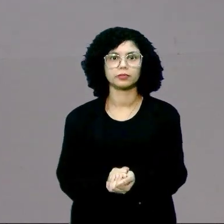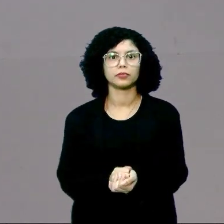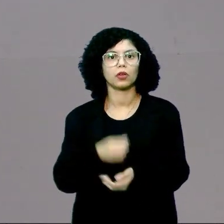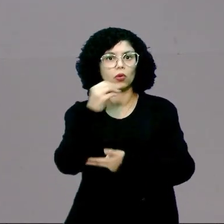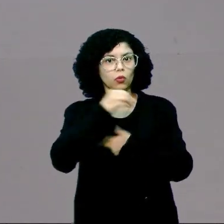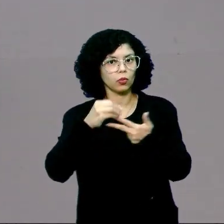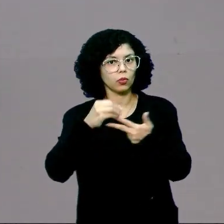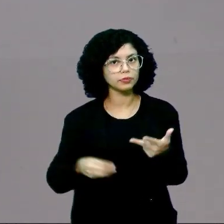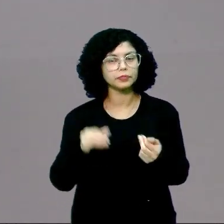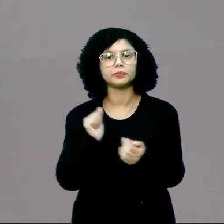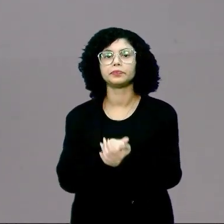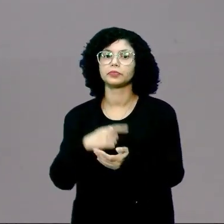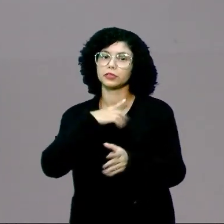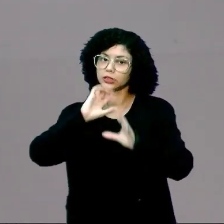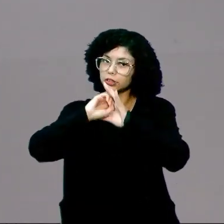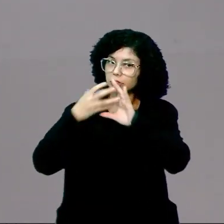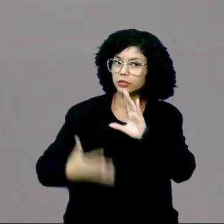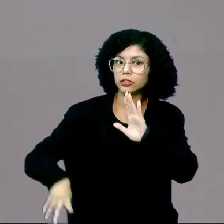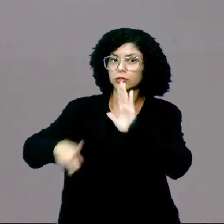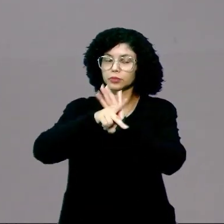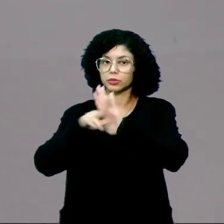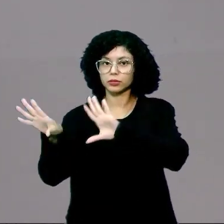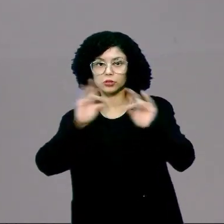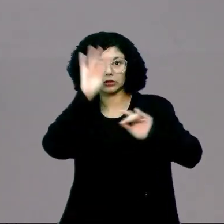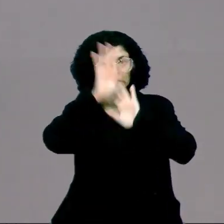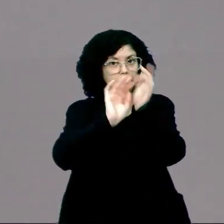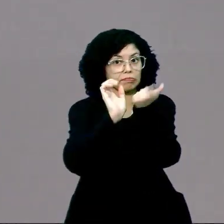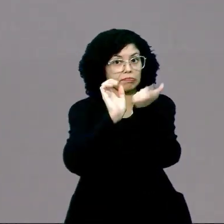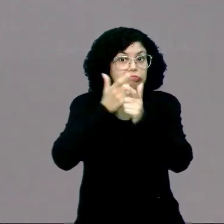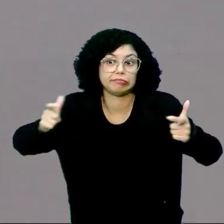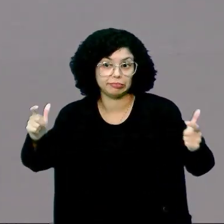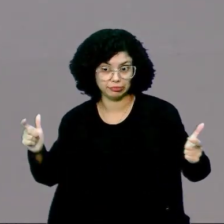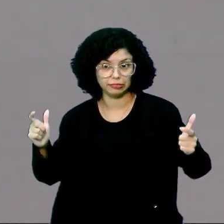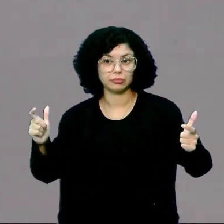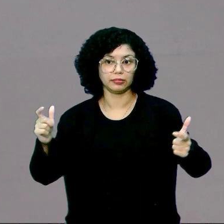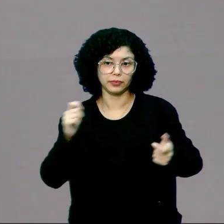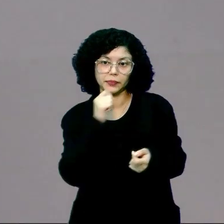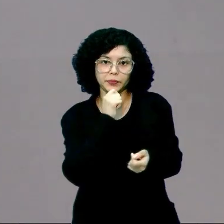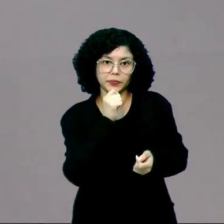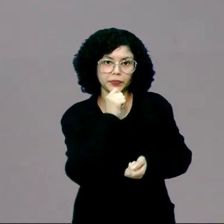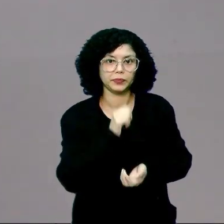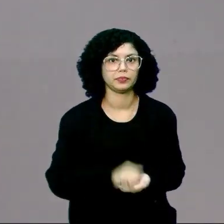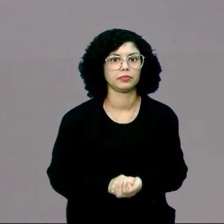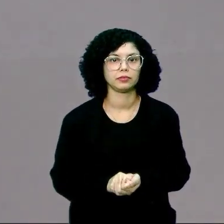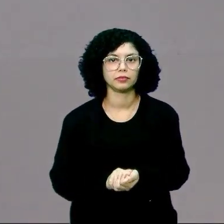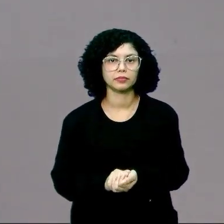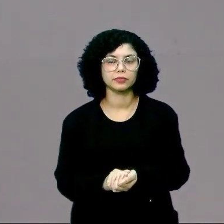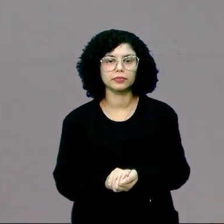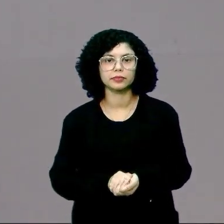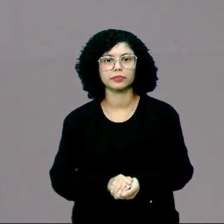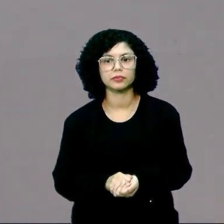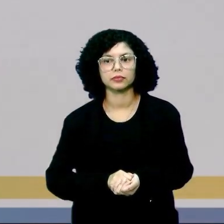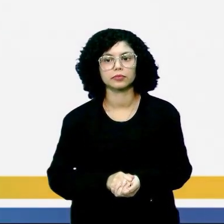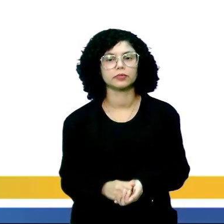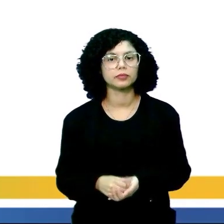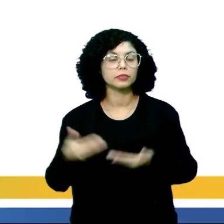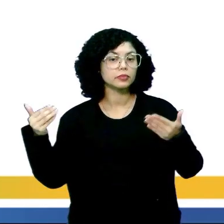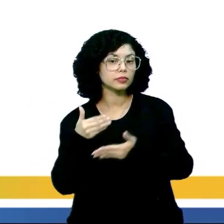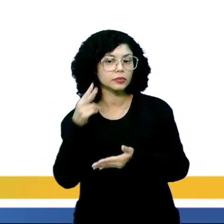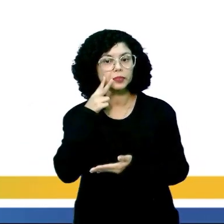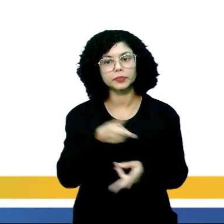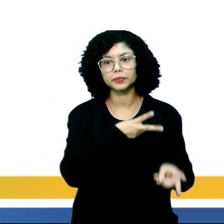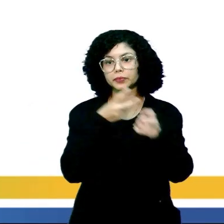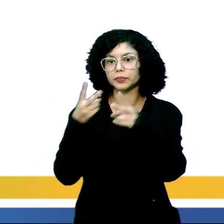Geralmente o Enem, ele tem essa característica de trazer textos enormes, tá? Mas é só ir com cautela. Então,